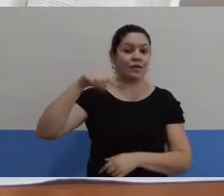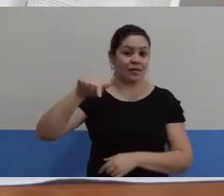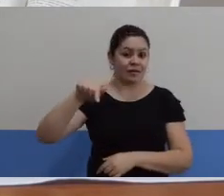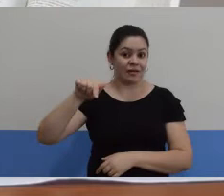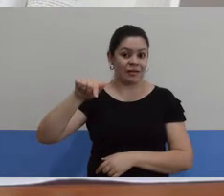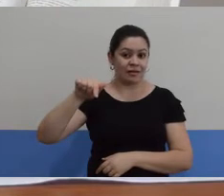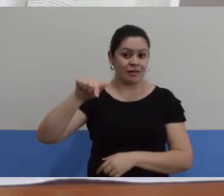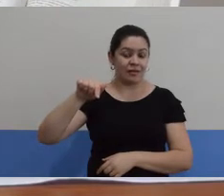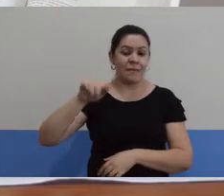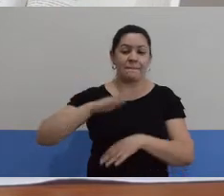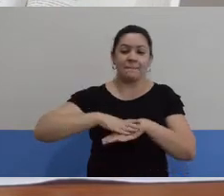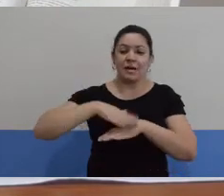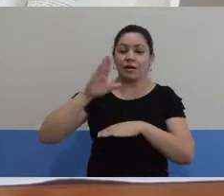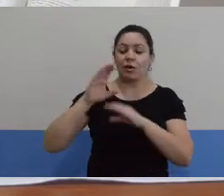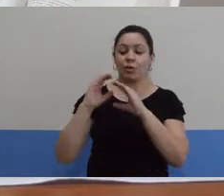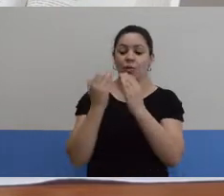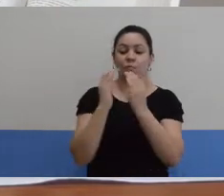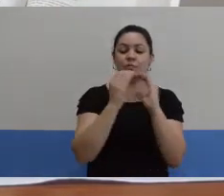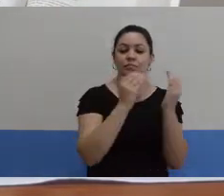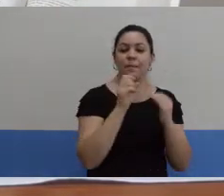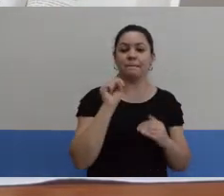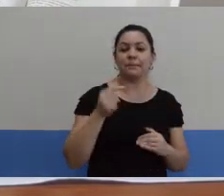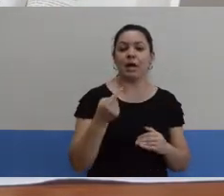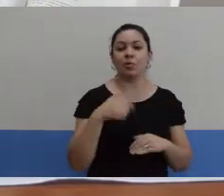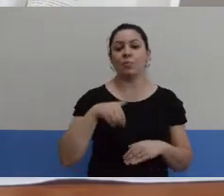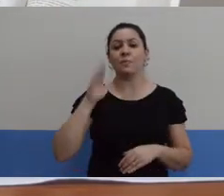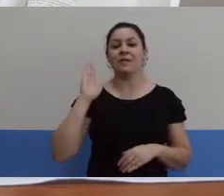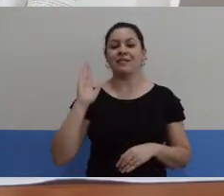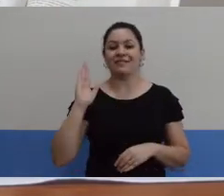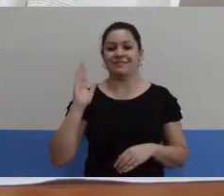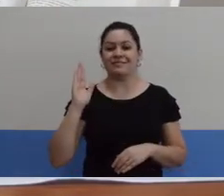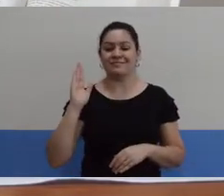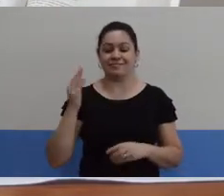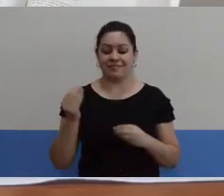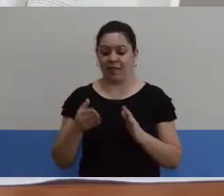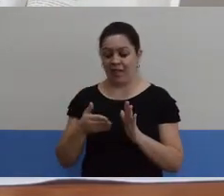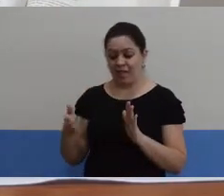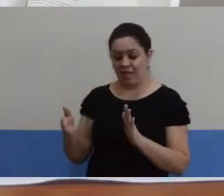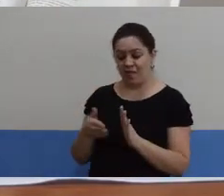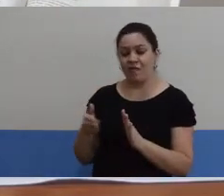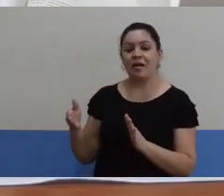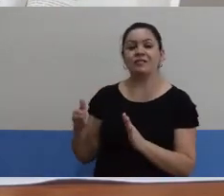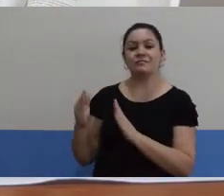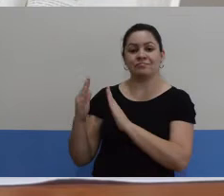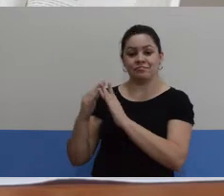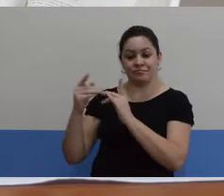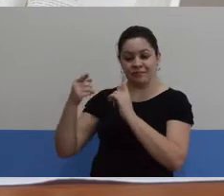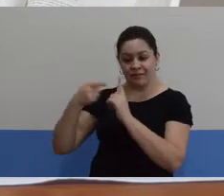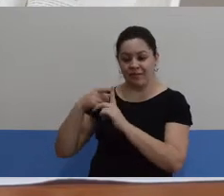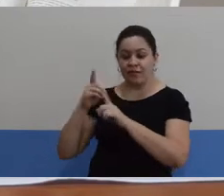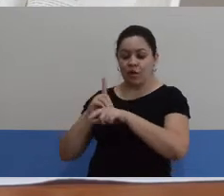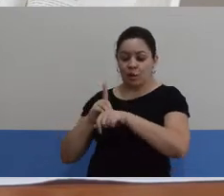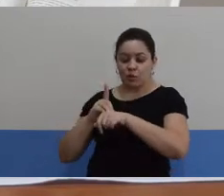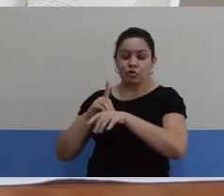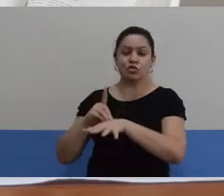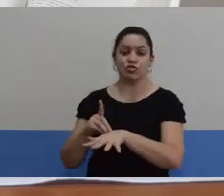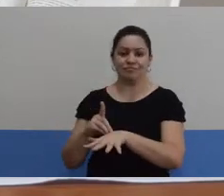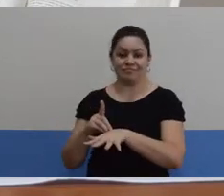1000 comunidades. O que significa essa fase então paroquial e